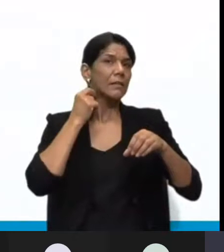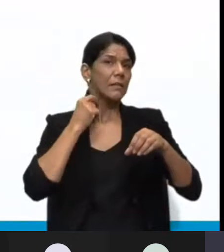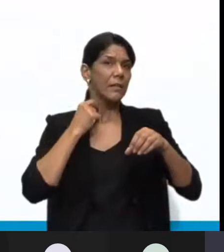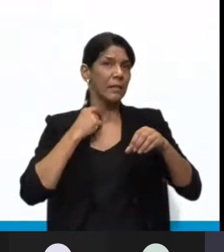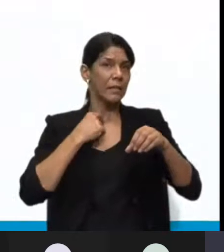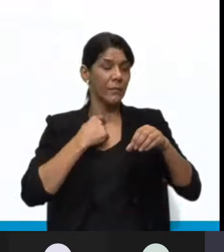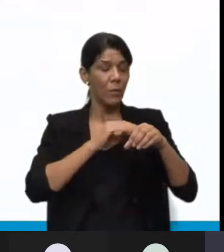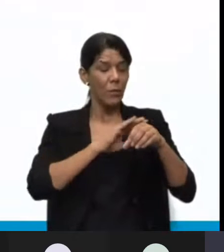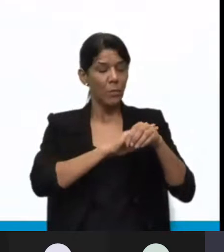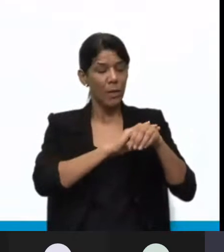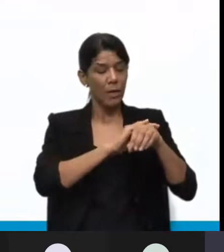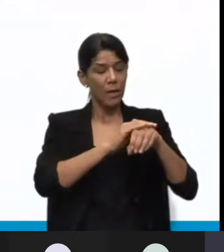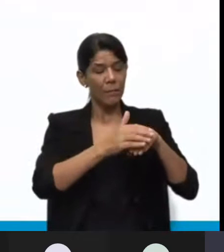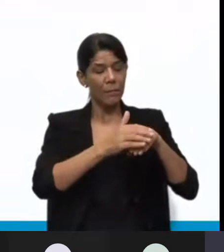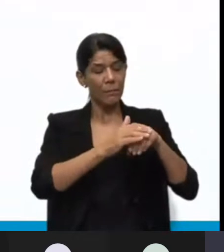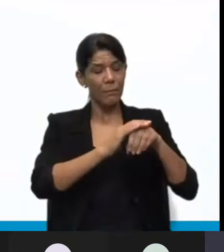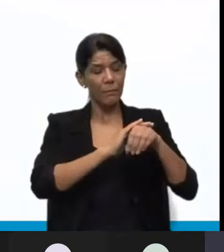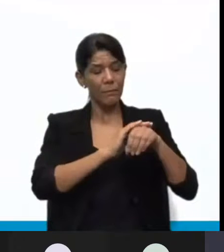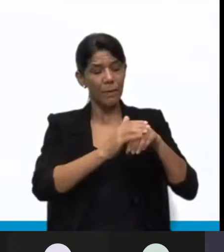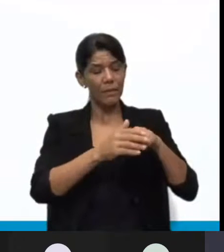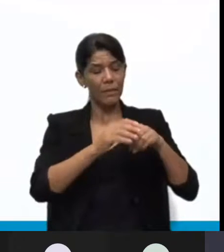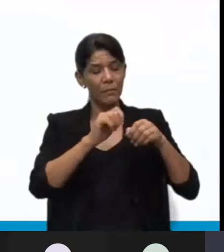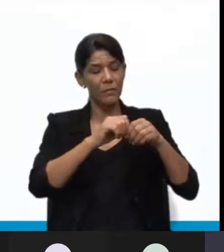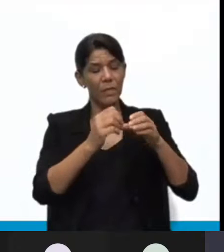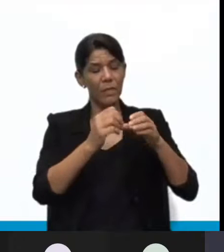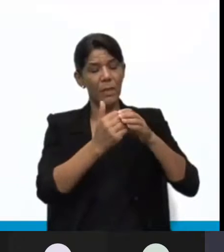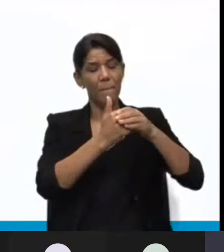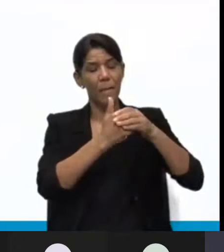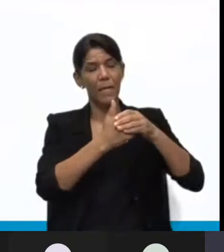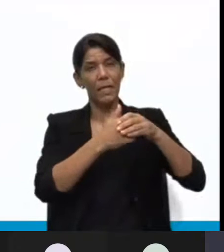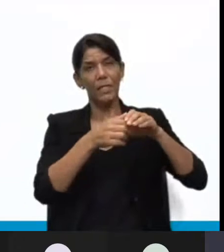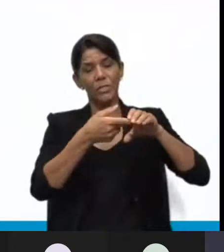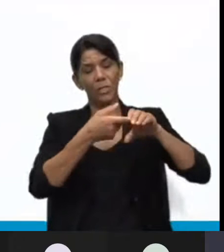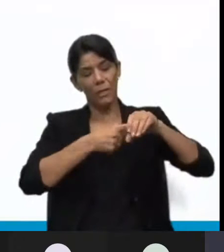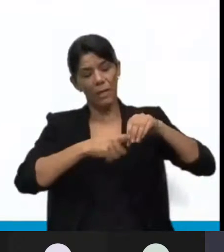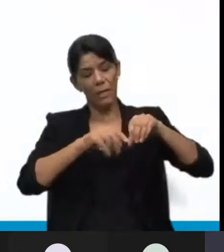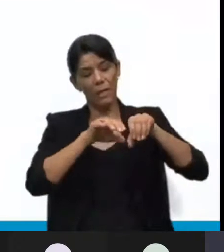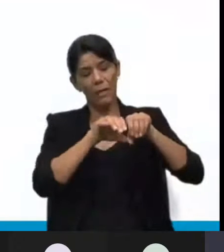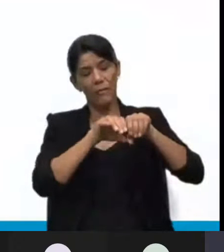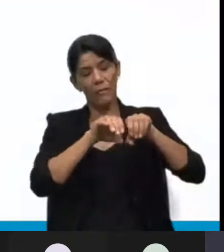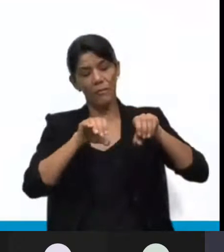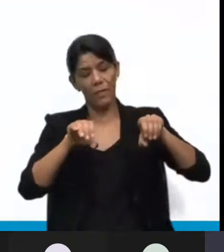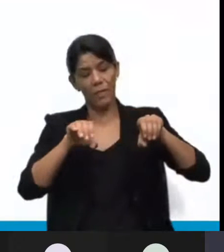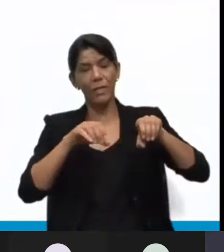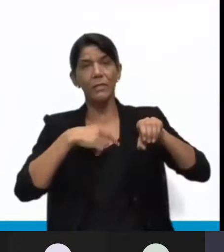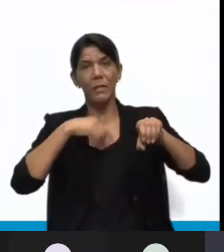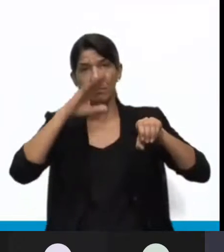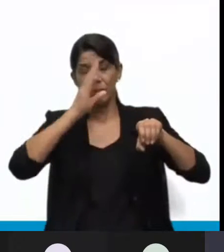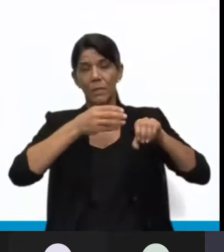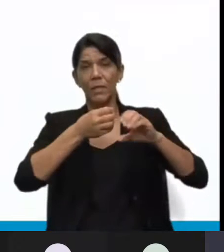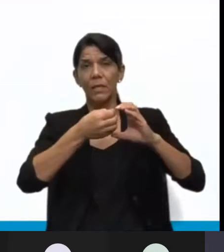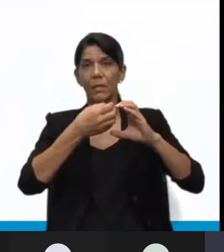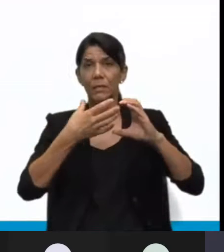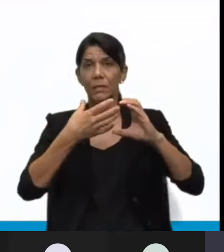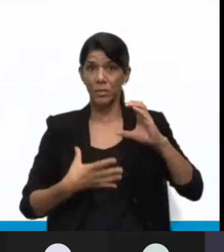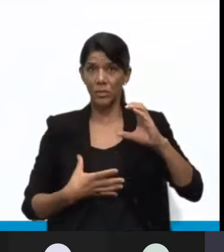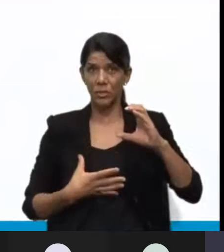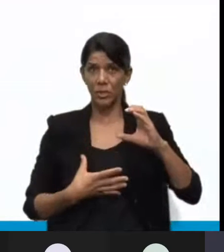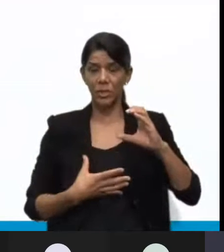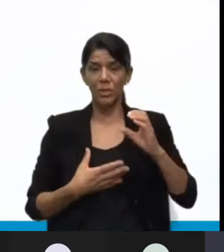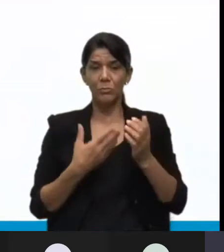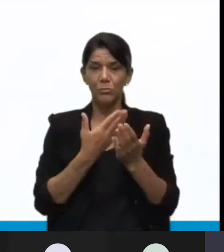bem espessa aí formando a sua parede, tá? Então essas são as principais características